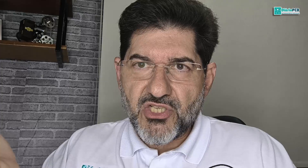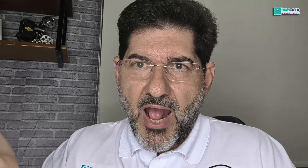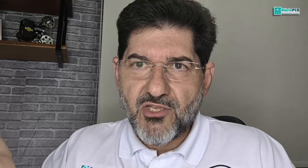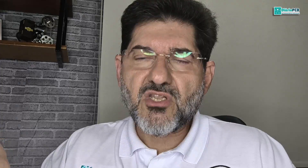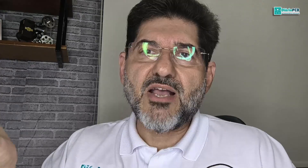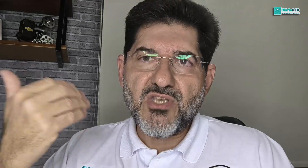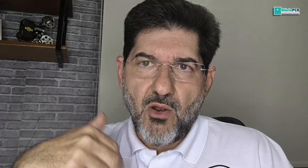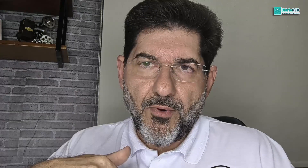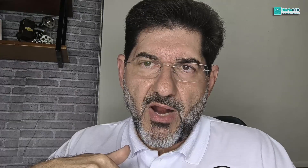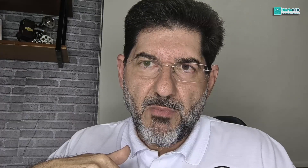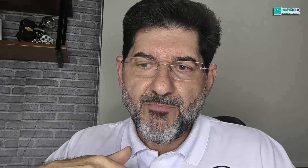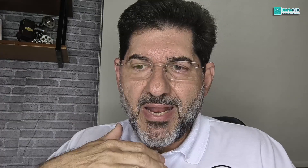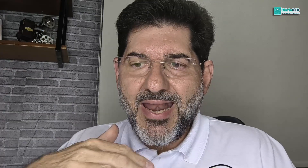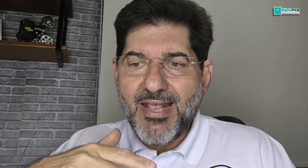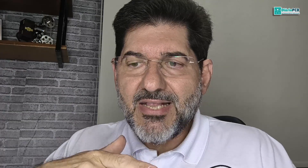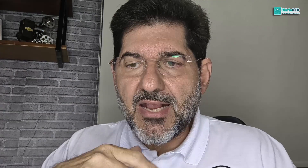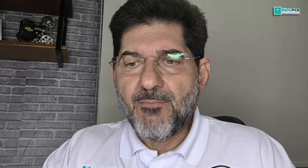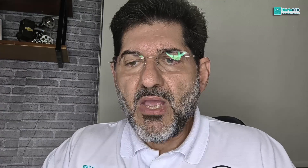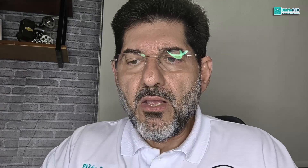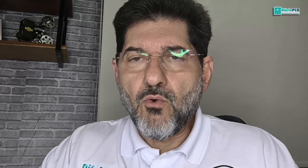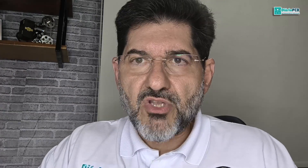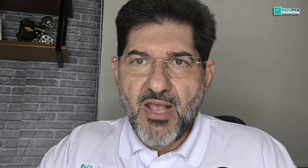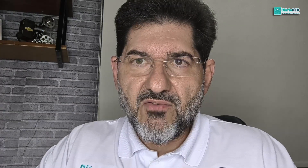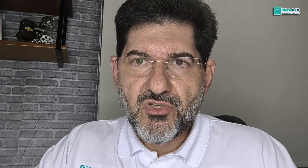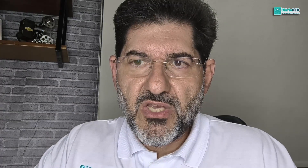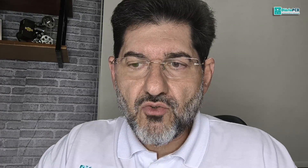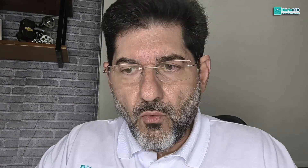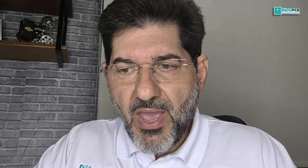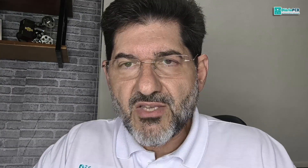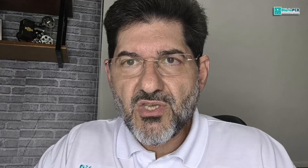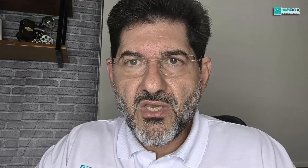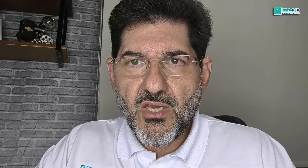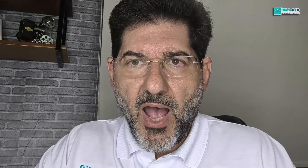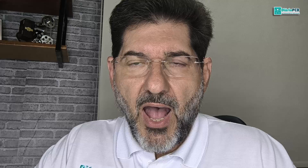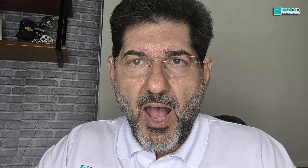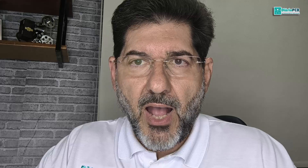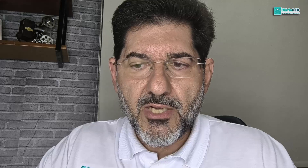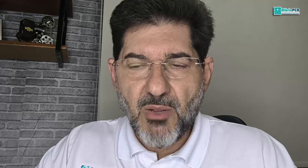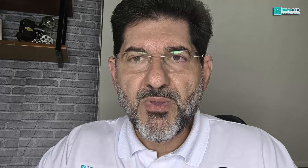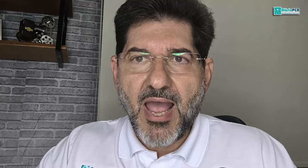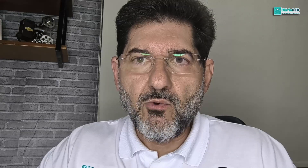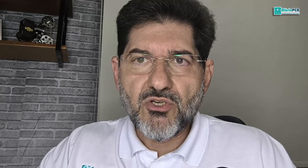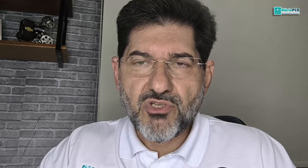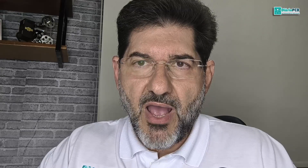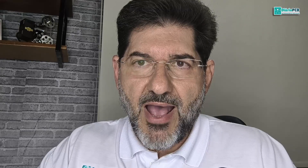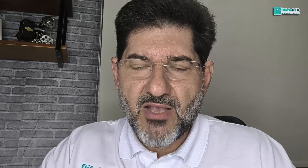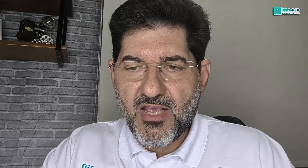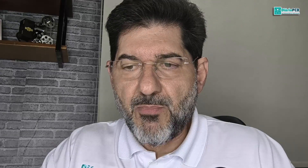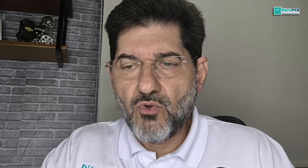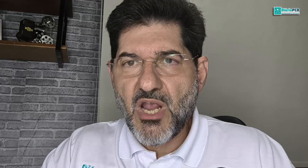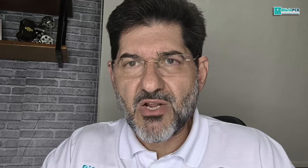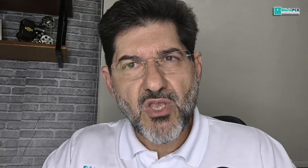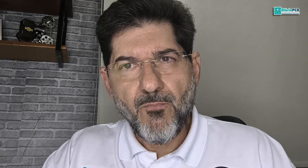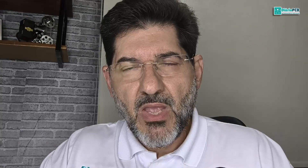Reportagem. Antes já de trazer o programa na íntegra, eu gostaria que você soubesse que a Jeep Darujo do Ceasa,